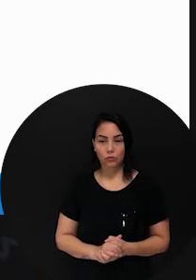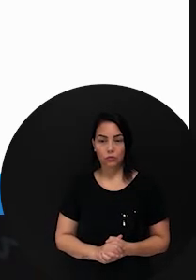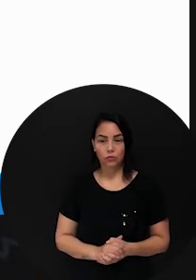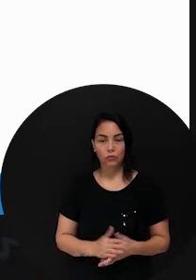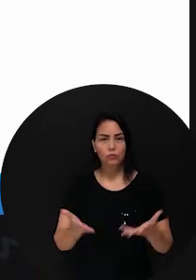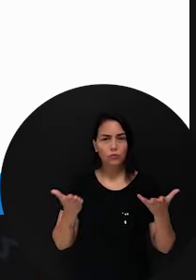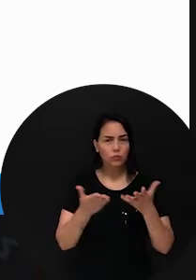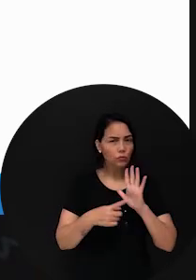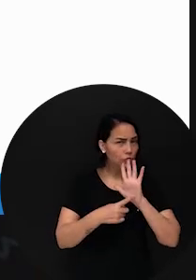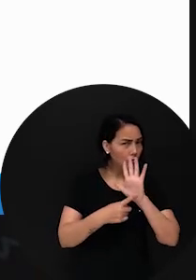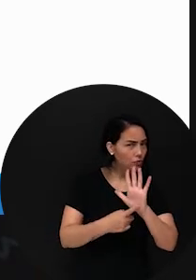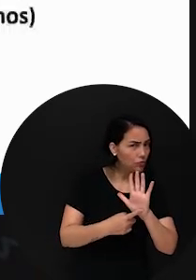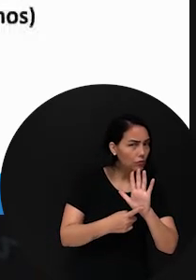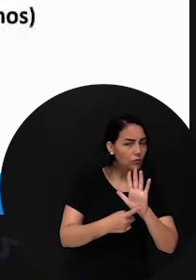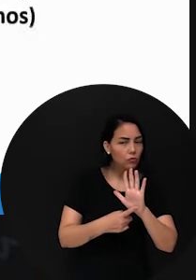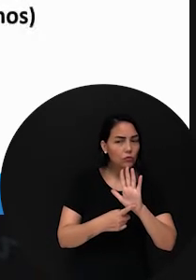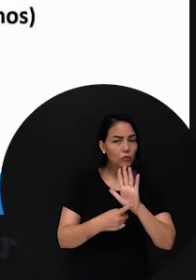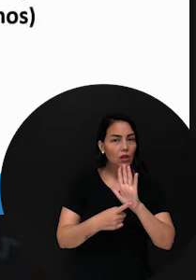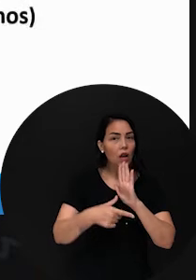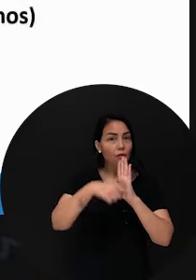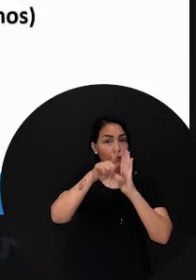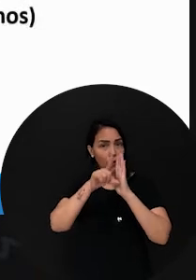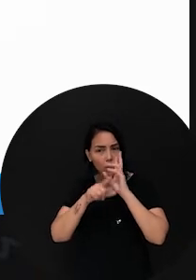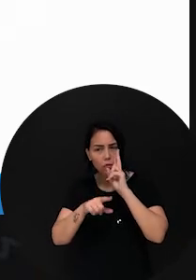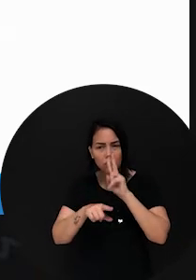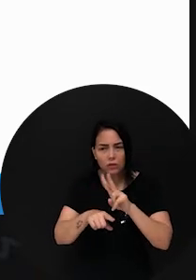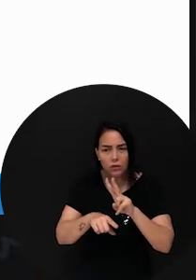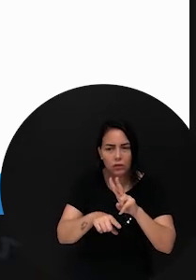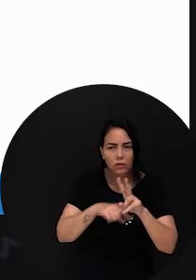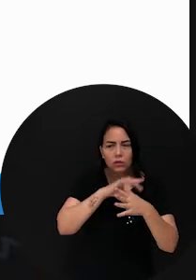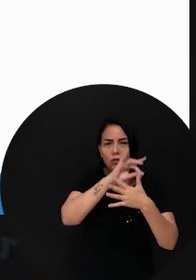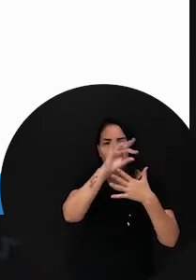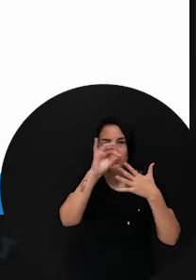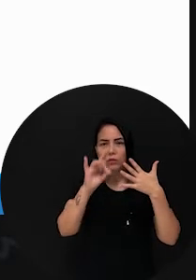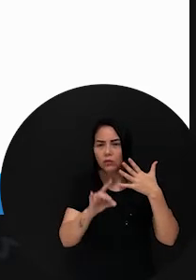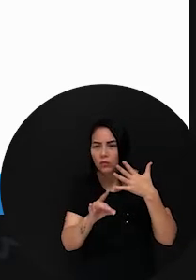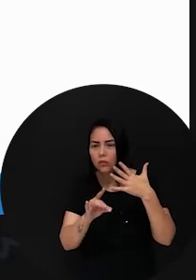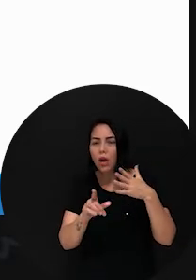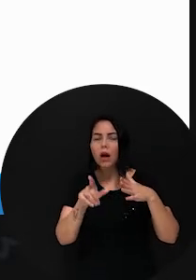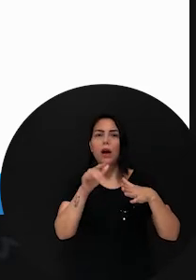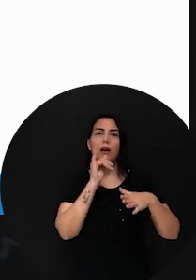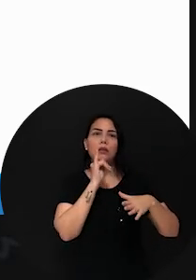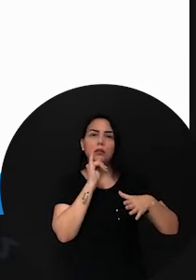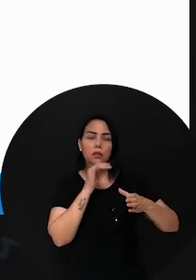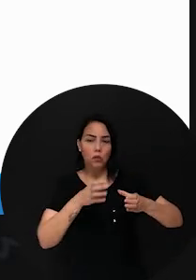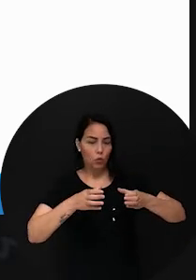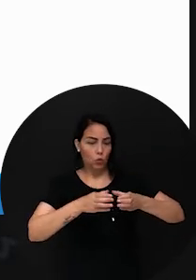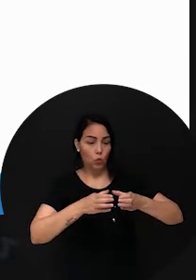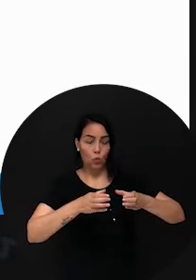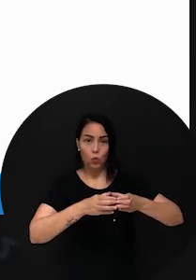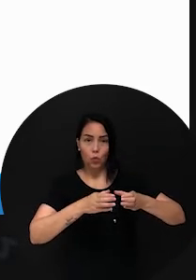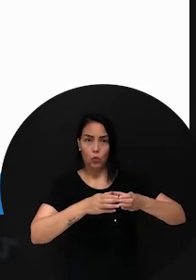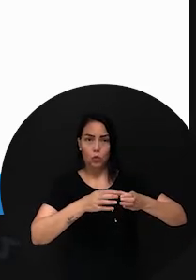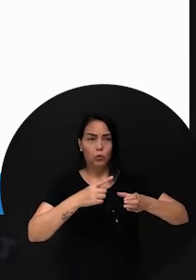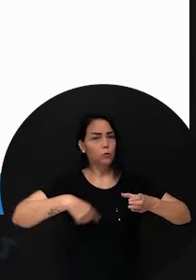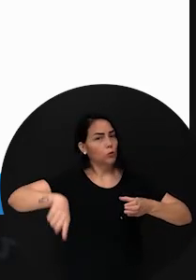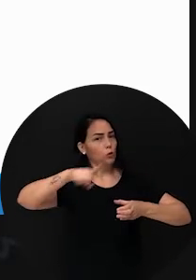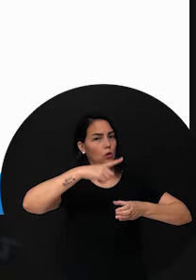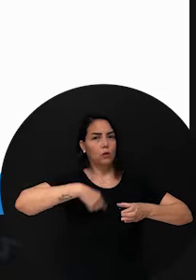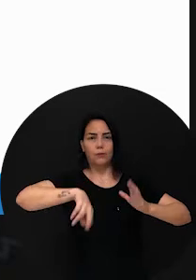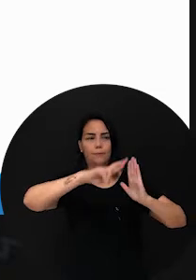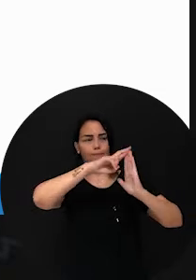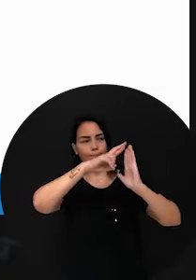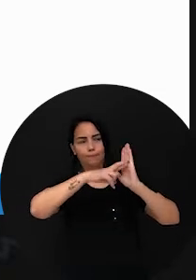Ali, né, Ângela, só um adendo, que essas, né, que nem a percussão corporal que é feita em grupo, a gente tem seguido rigorosamente